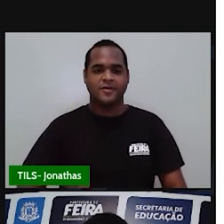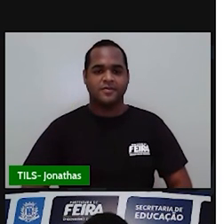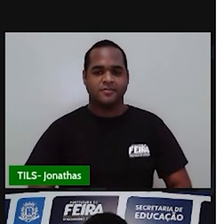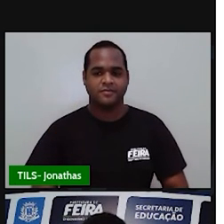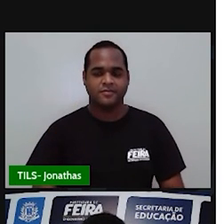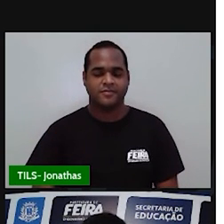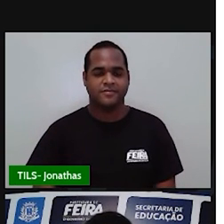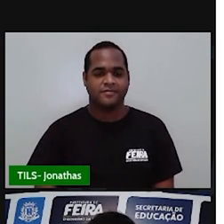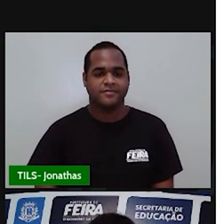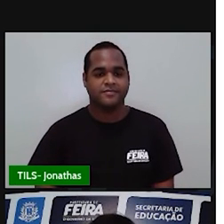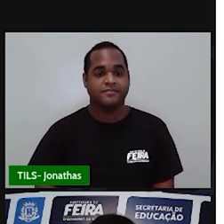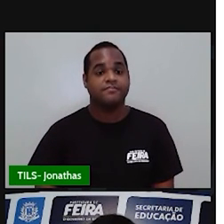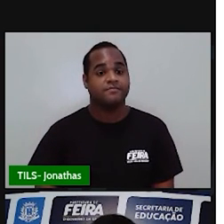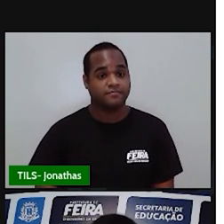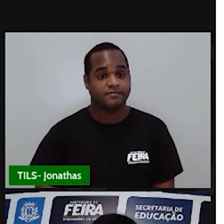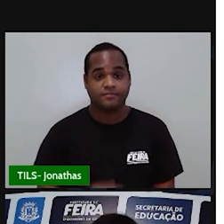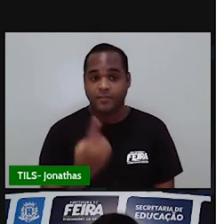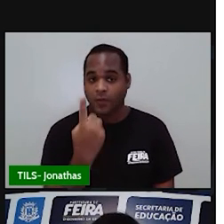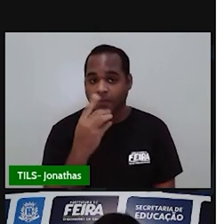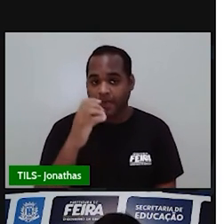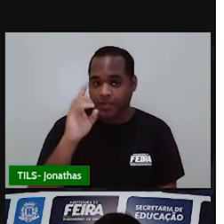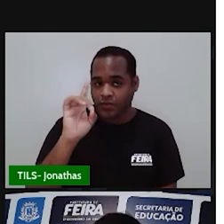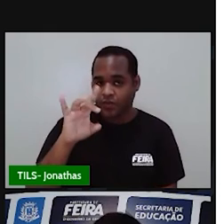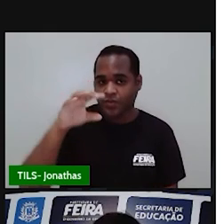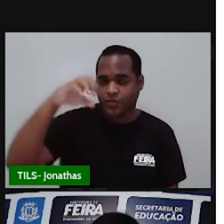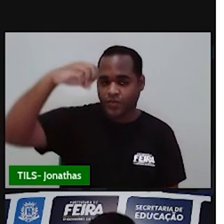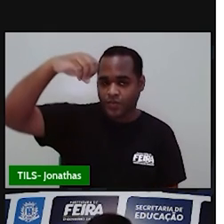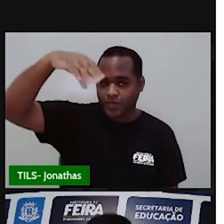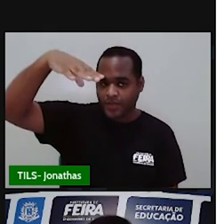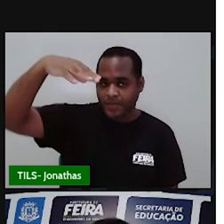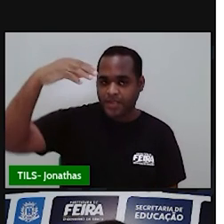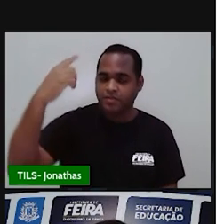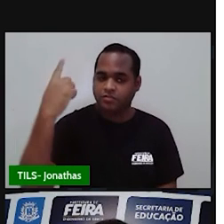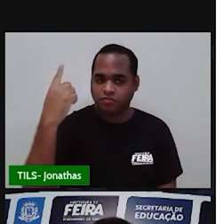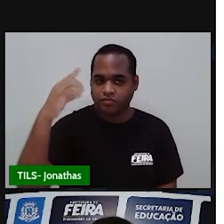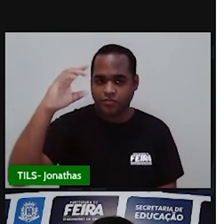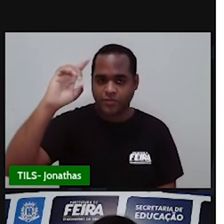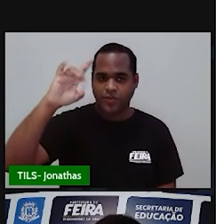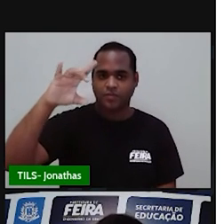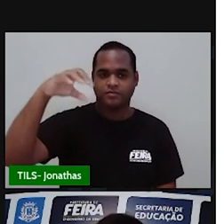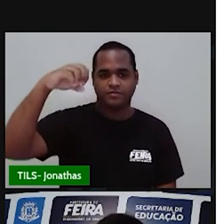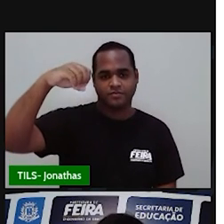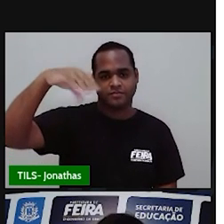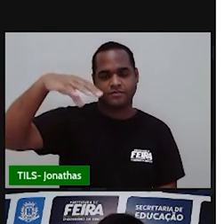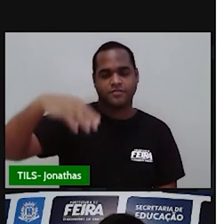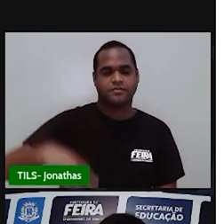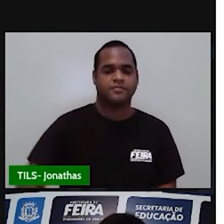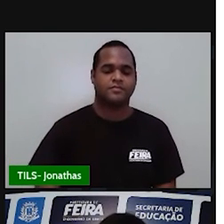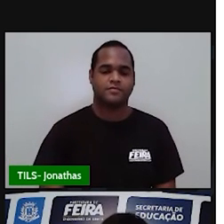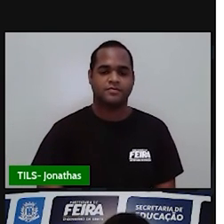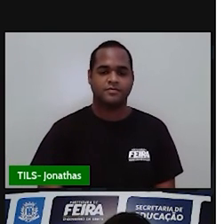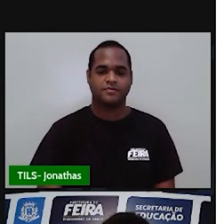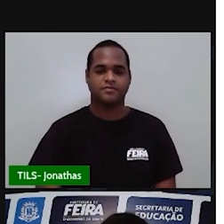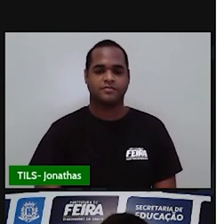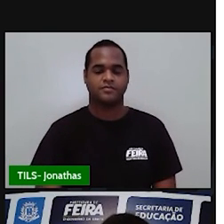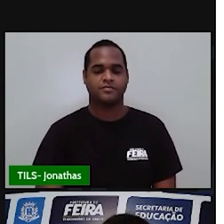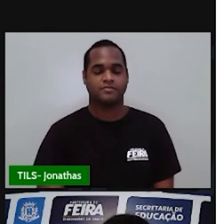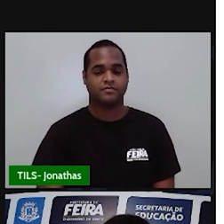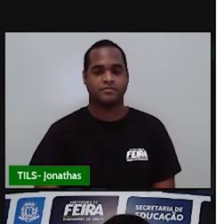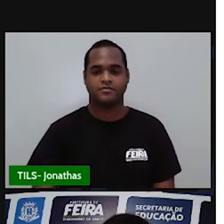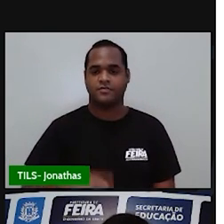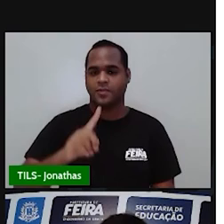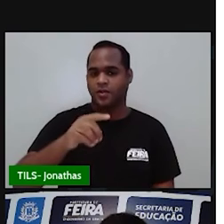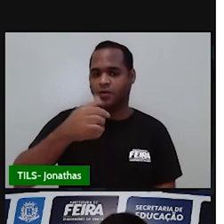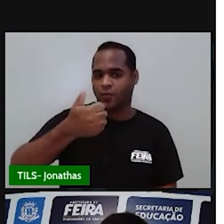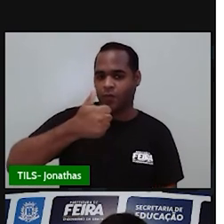2.700 watts-hora. Uma lâmpada. Esse cálculo foi feito para uma lâmpada. A gente precisa lembrar que tem